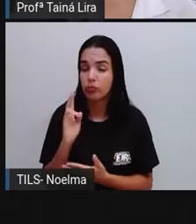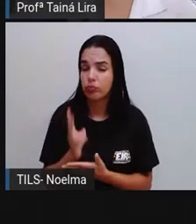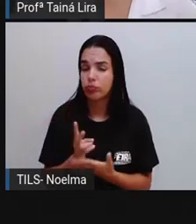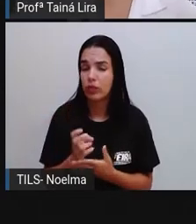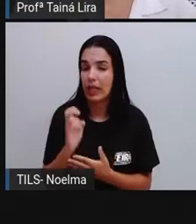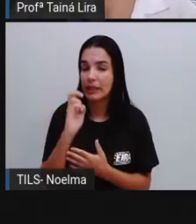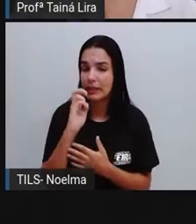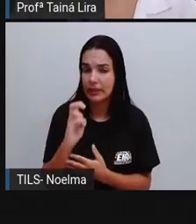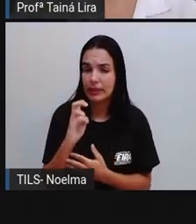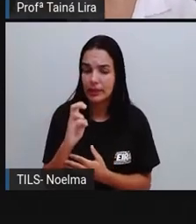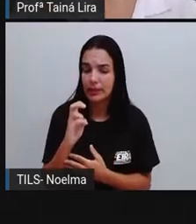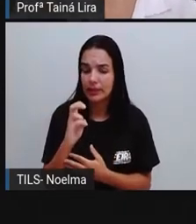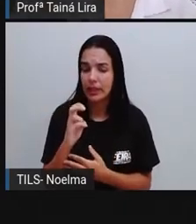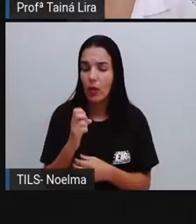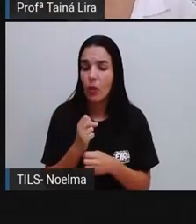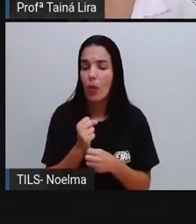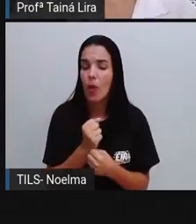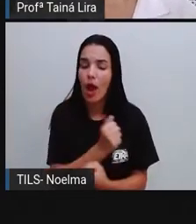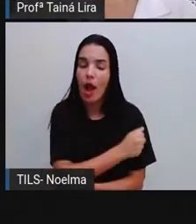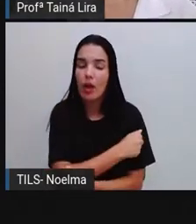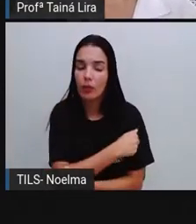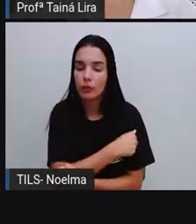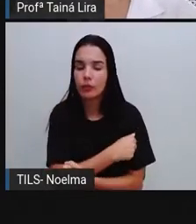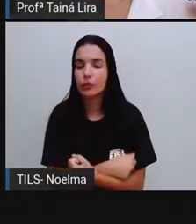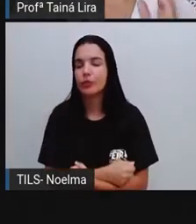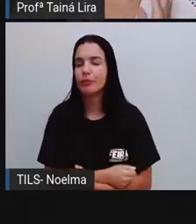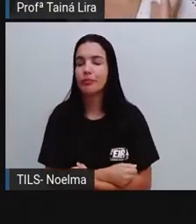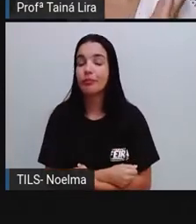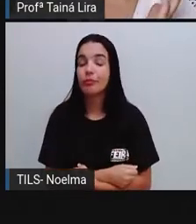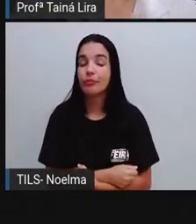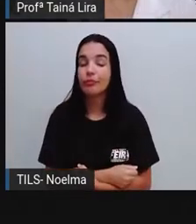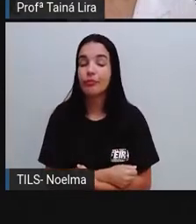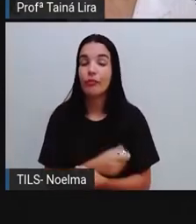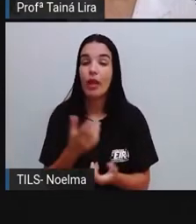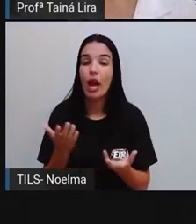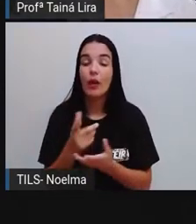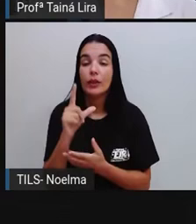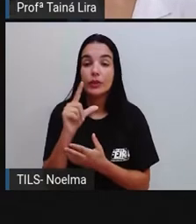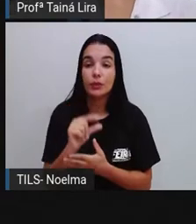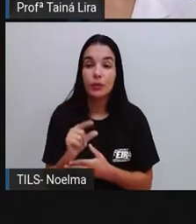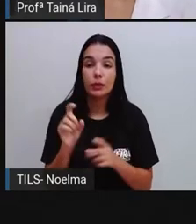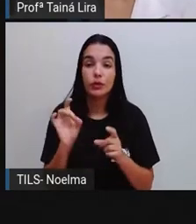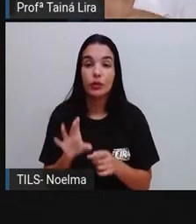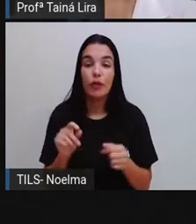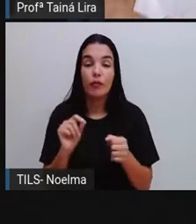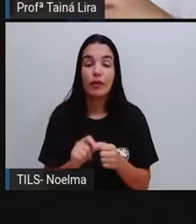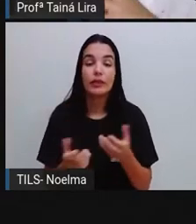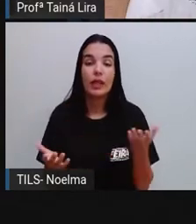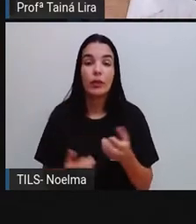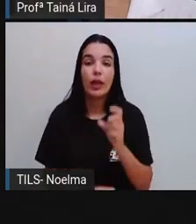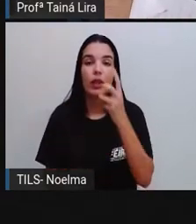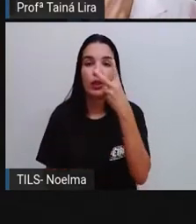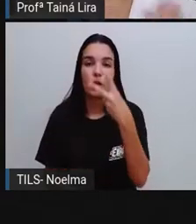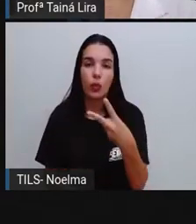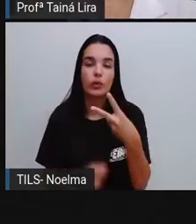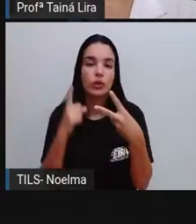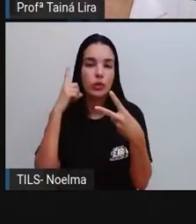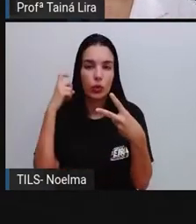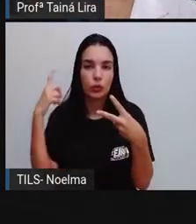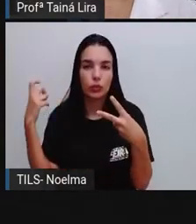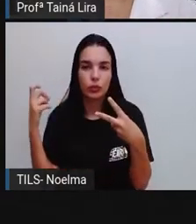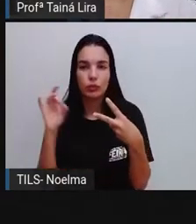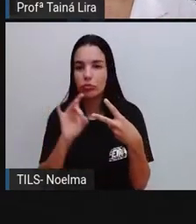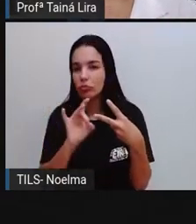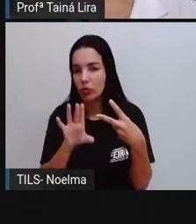alunos que estavam ali produzindo 3 sons cada um, eles diminuíram. Eles resolveram produzir 2 tipos de sons,